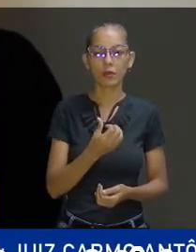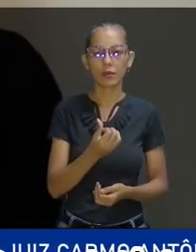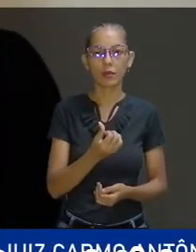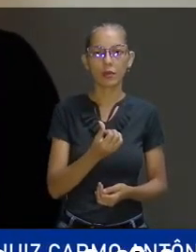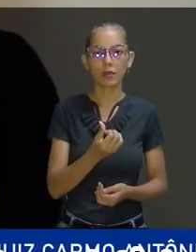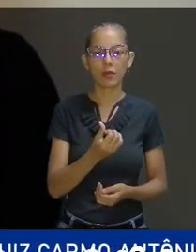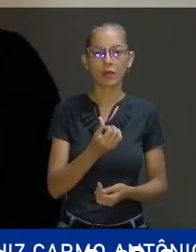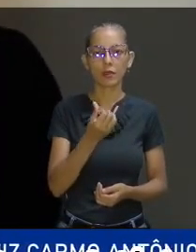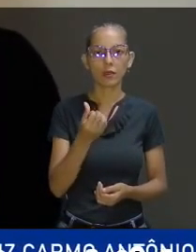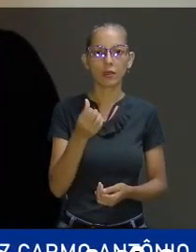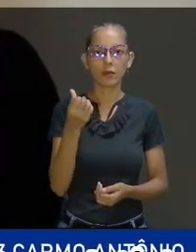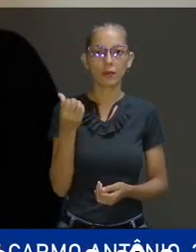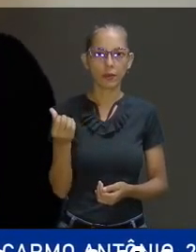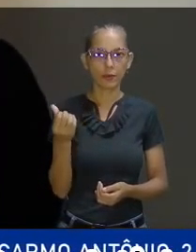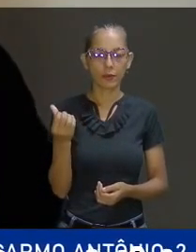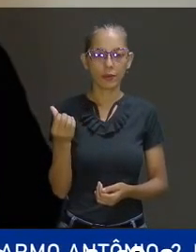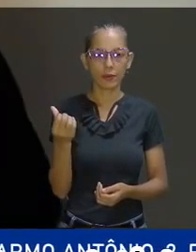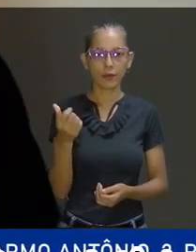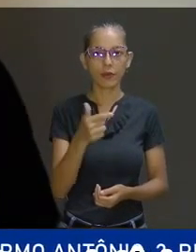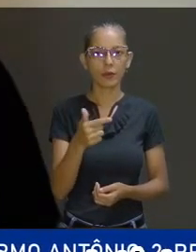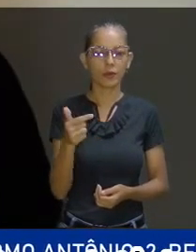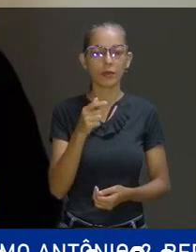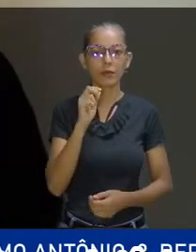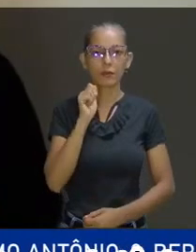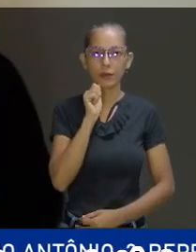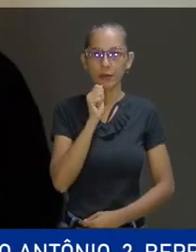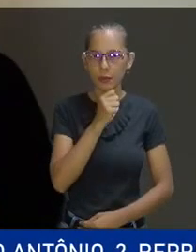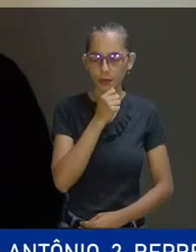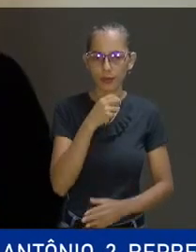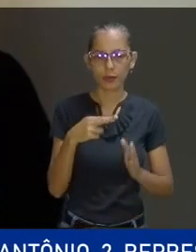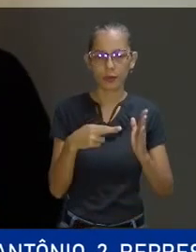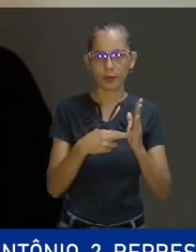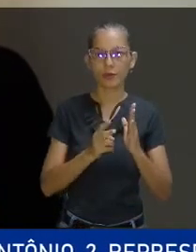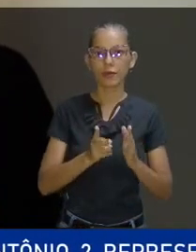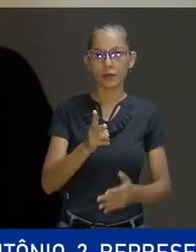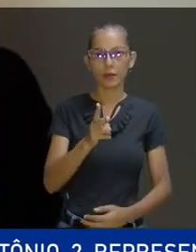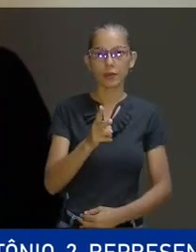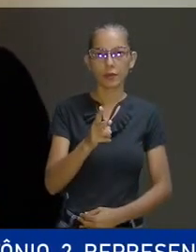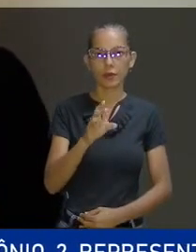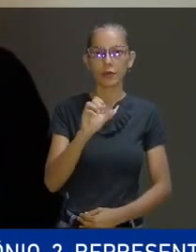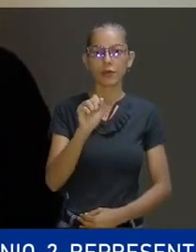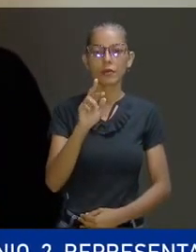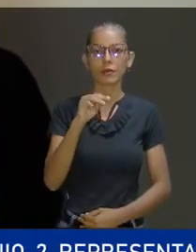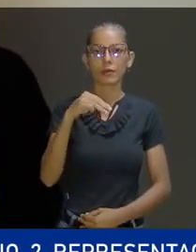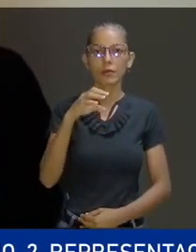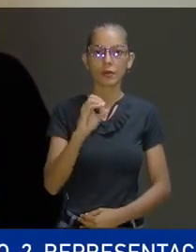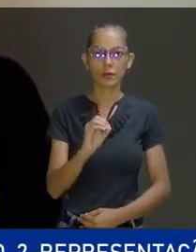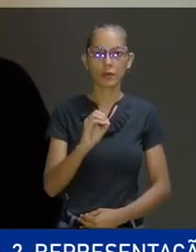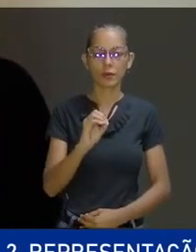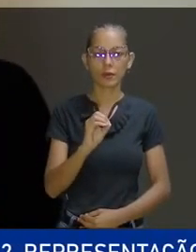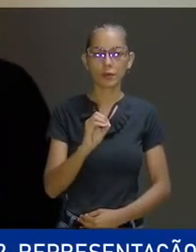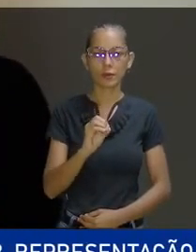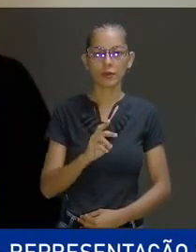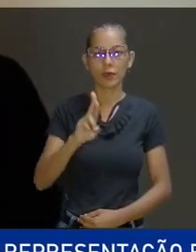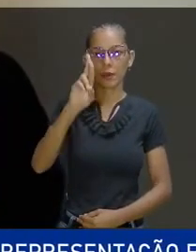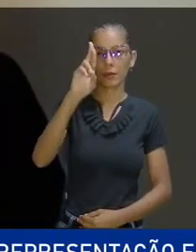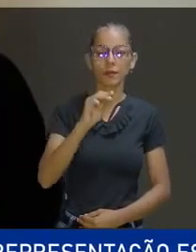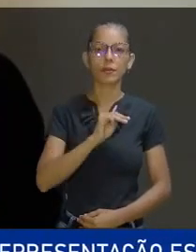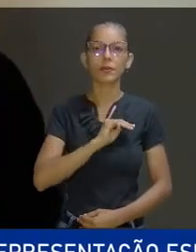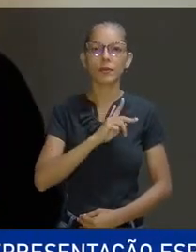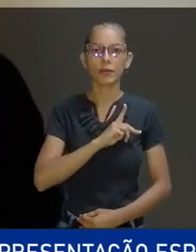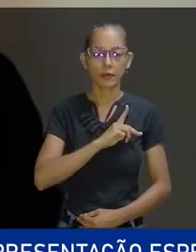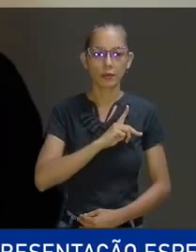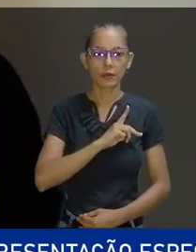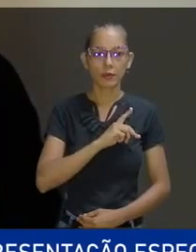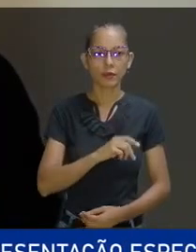601.666 de 2022, origem Macapá, relator o mesmo, desembargador Carmo Antônio, representante é o Ministério Público Eleitoral